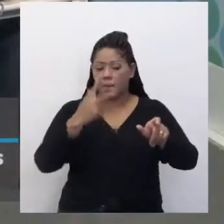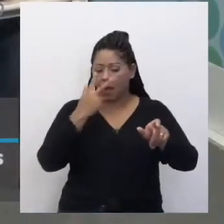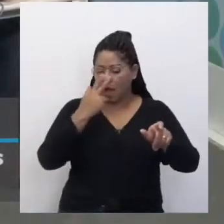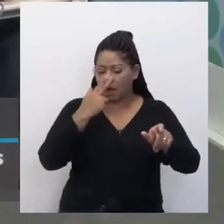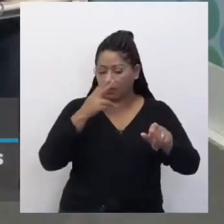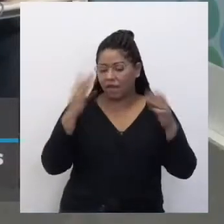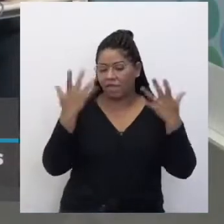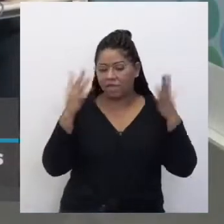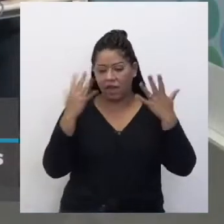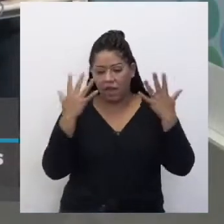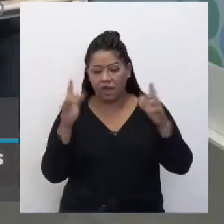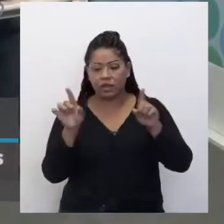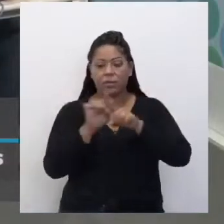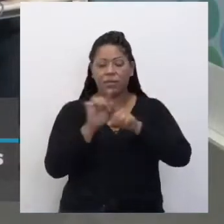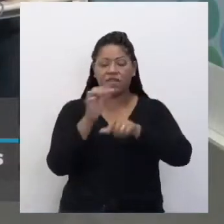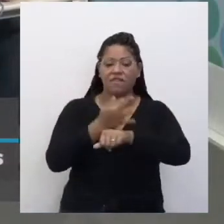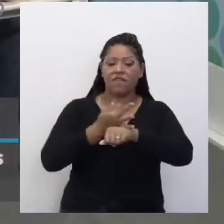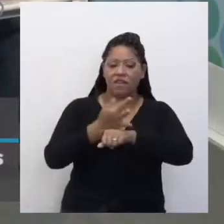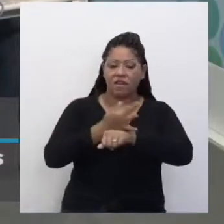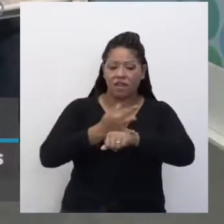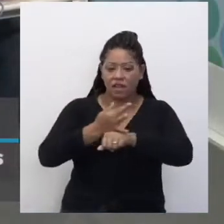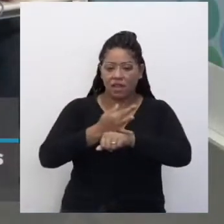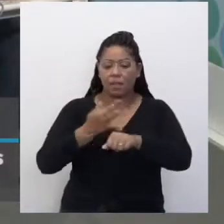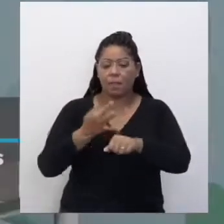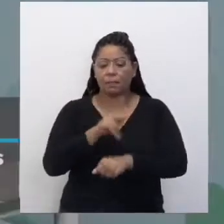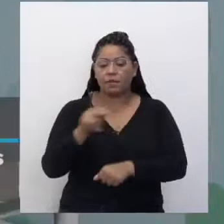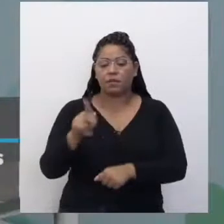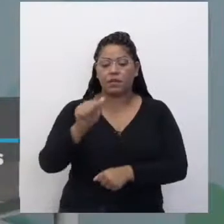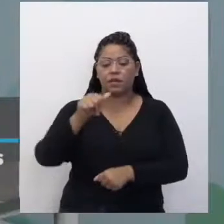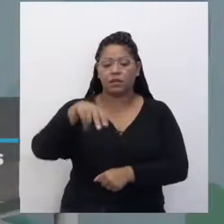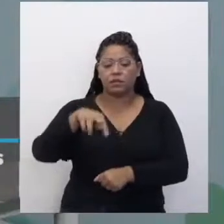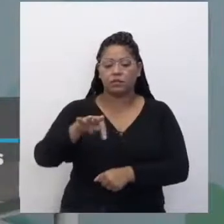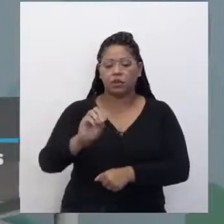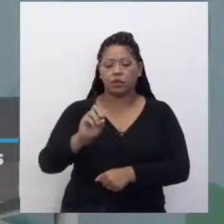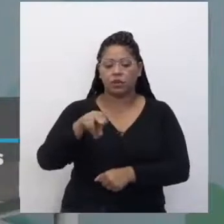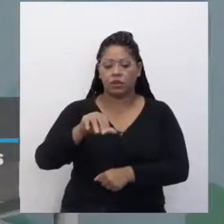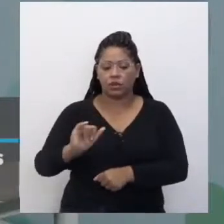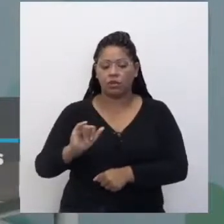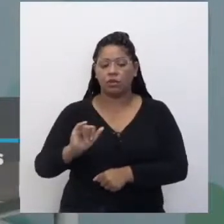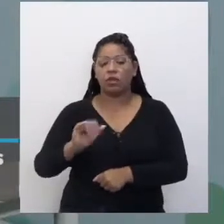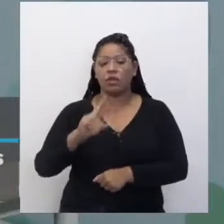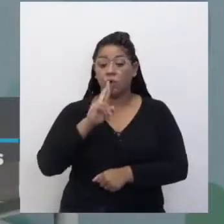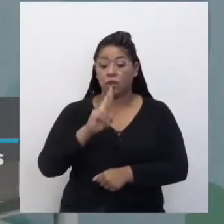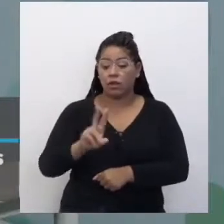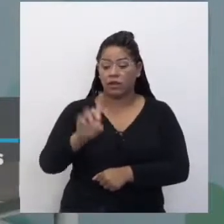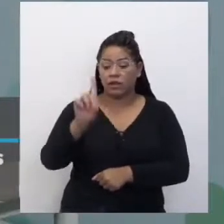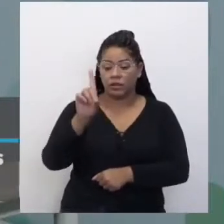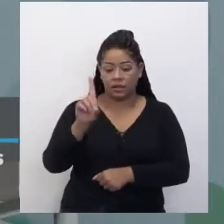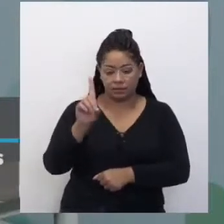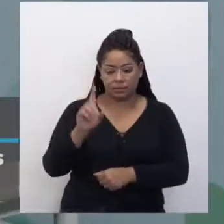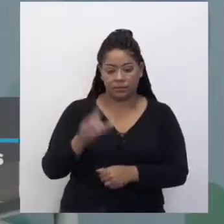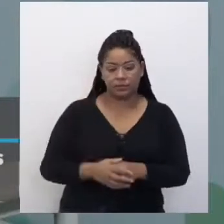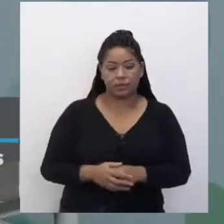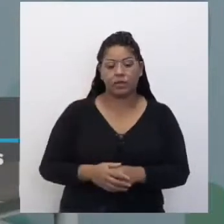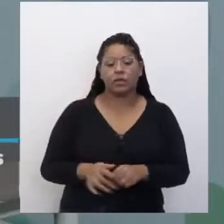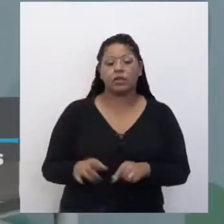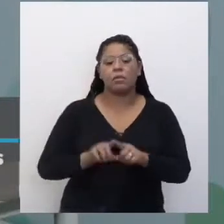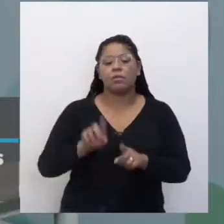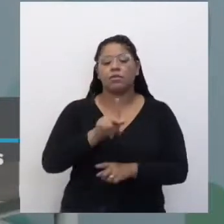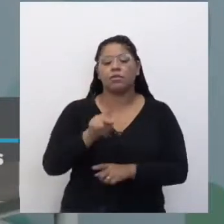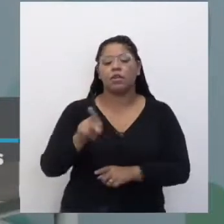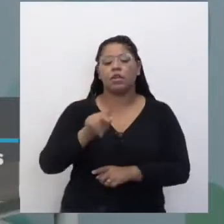de férias, pois é. Professor Antônio aqui, meu xará, falou letra D. Né? E o professor João